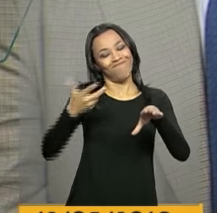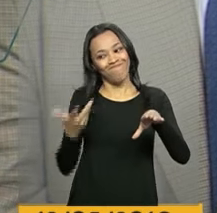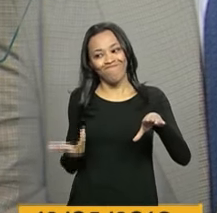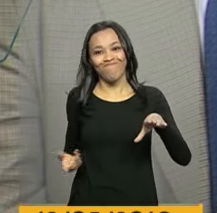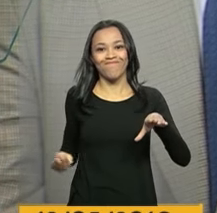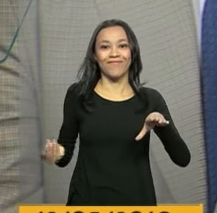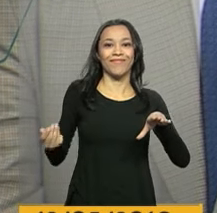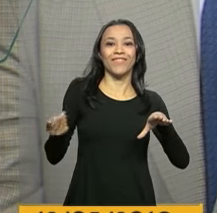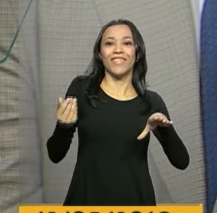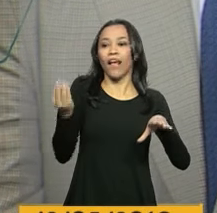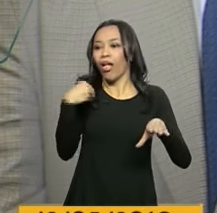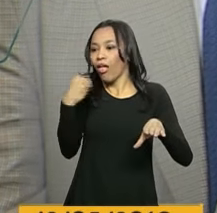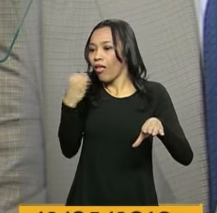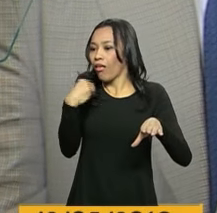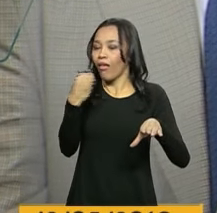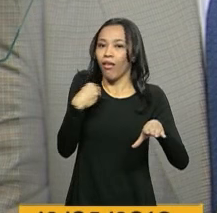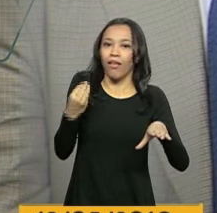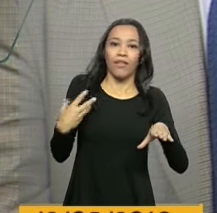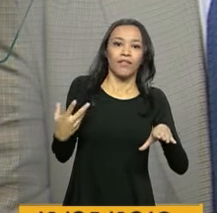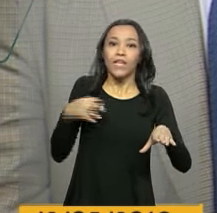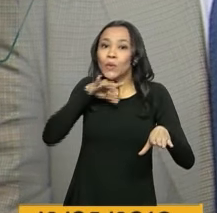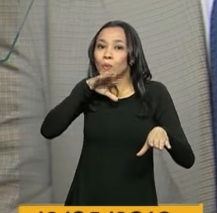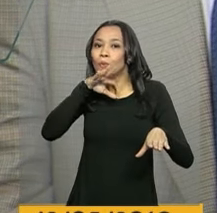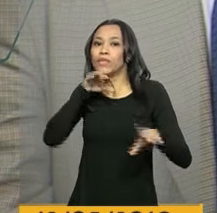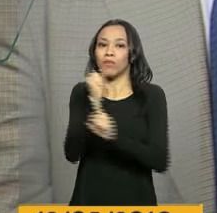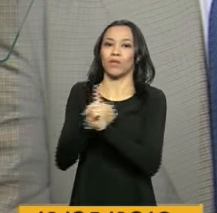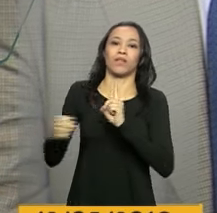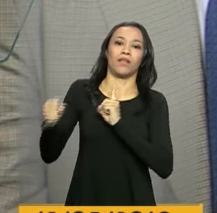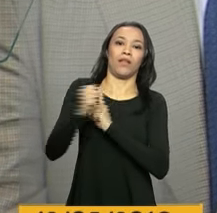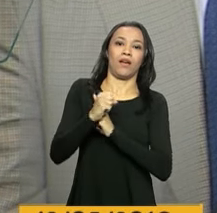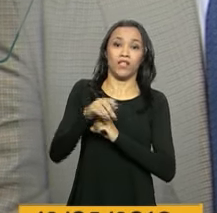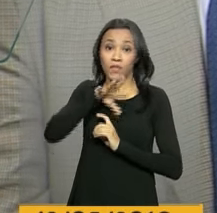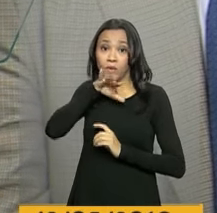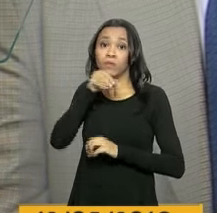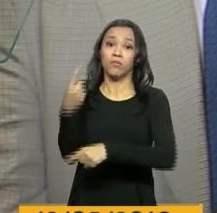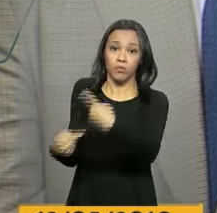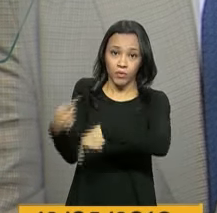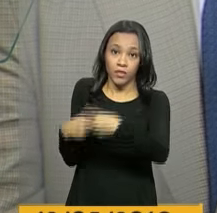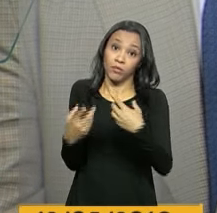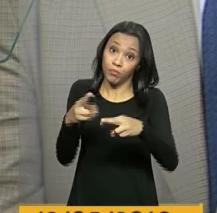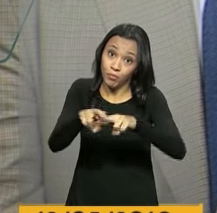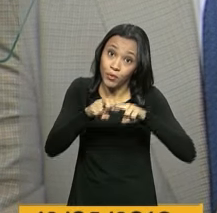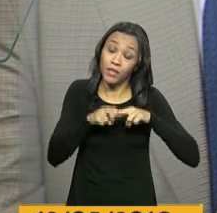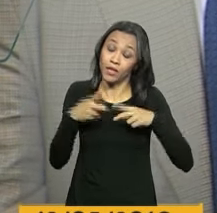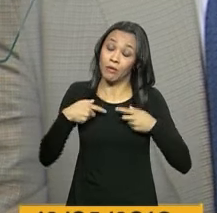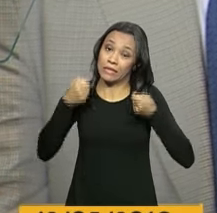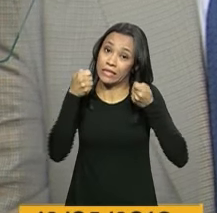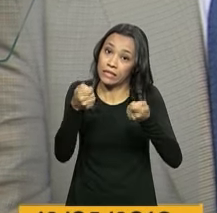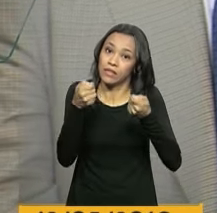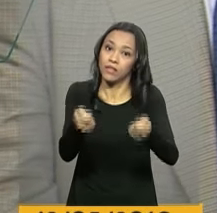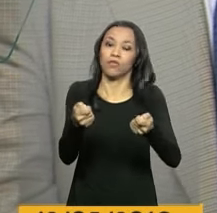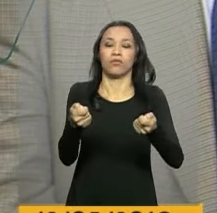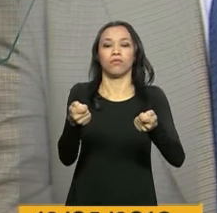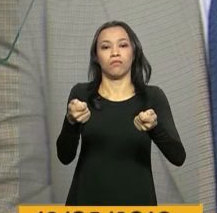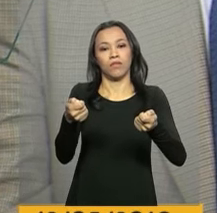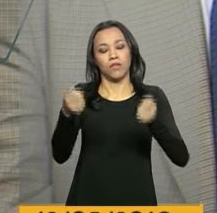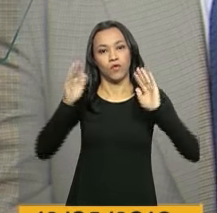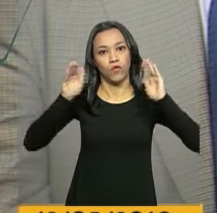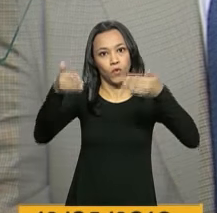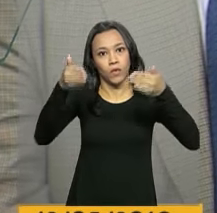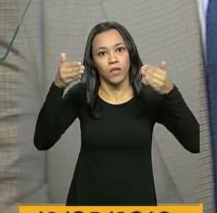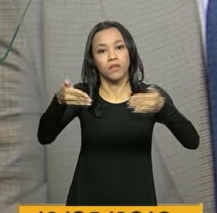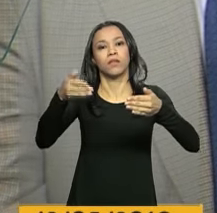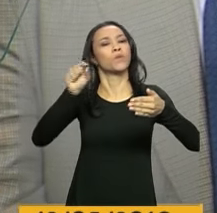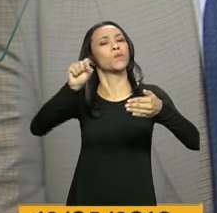a instabilidade social e a instabilidade política. Por isso que eu insisto sempre na